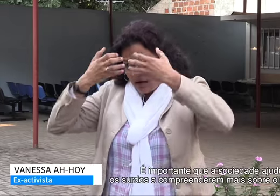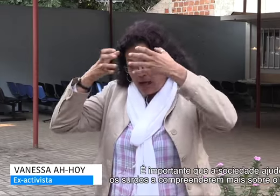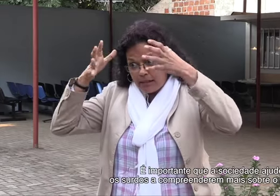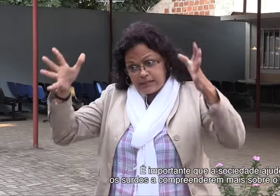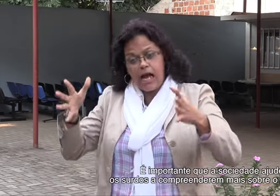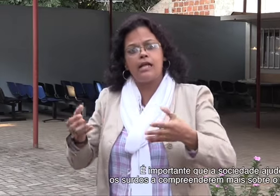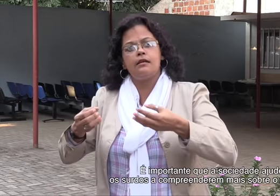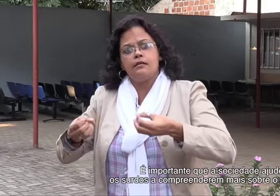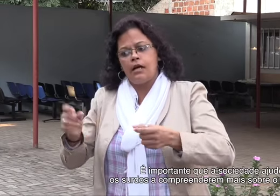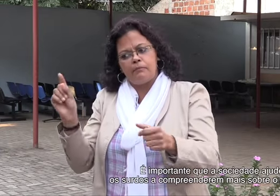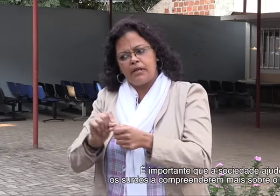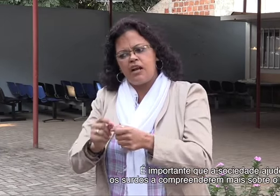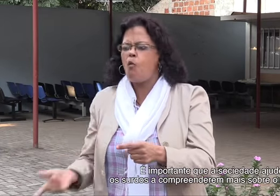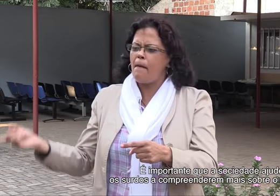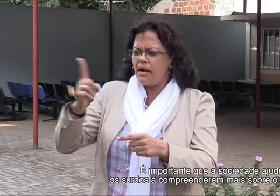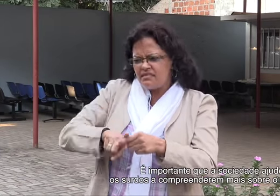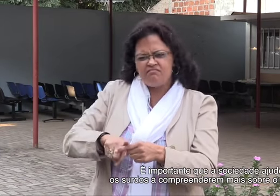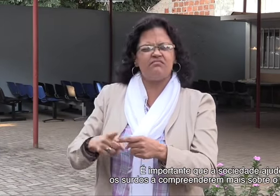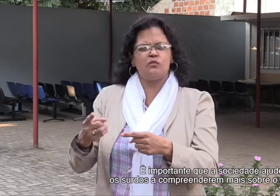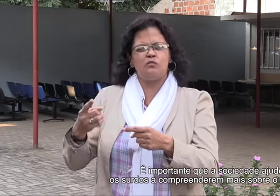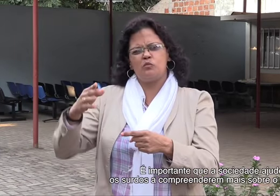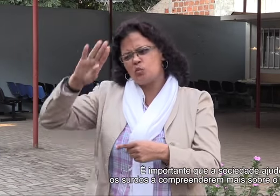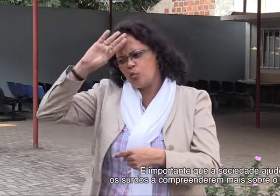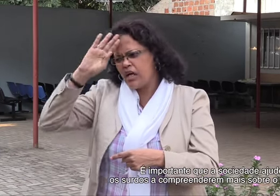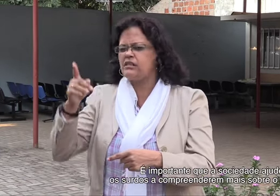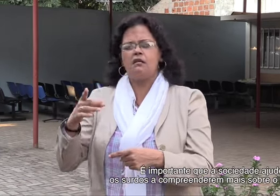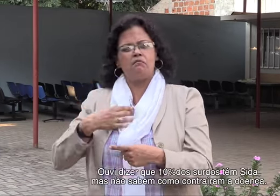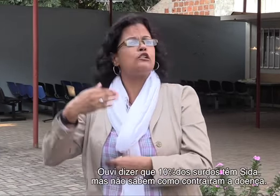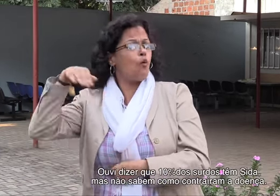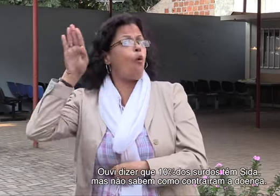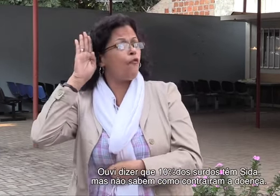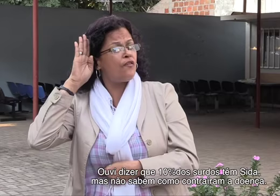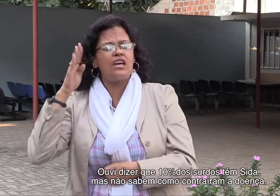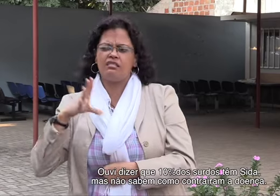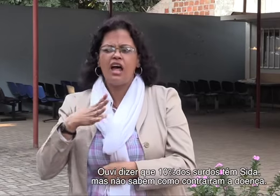É importante que a sociedade ajude os surdos a compreenderem mais sobre o assunto.